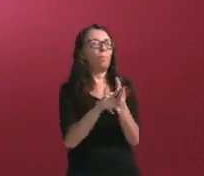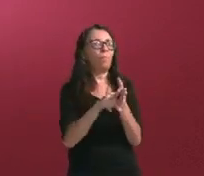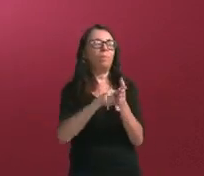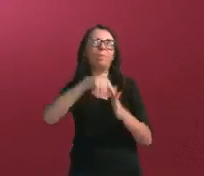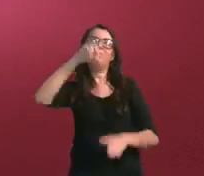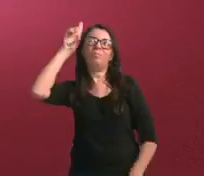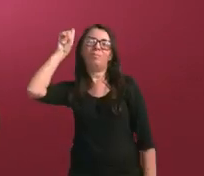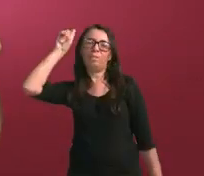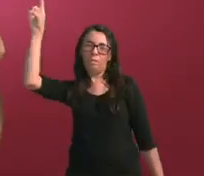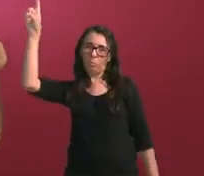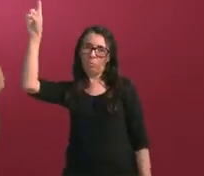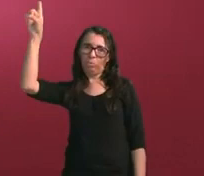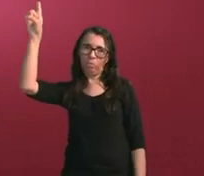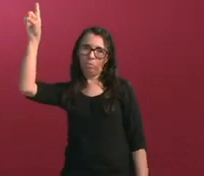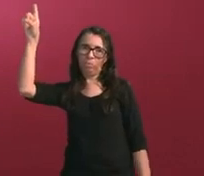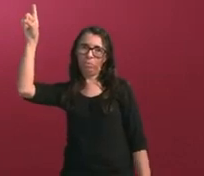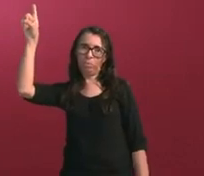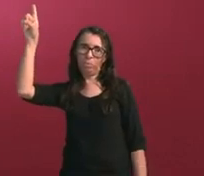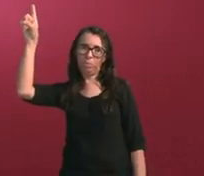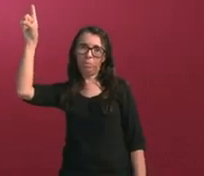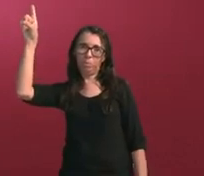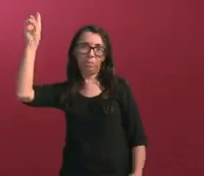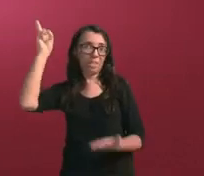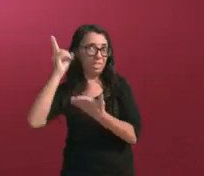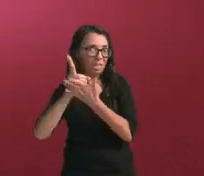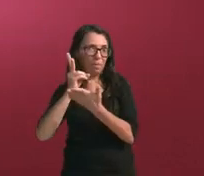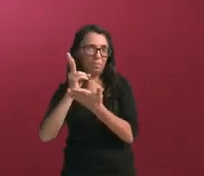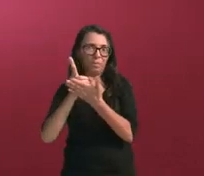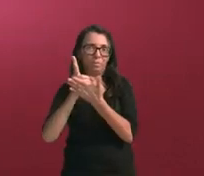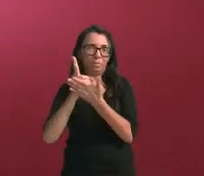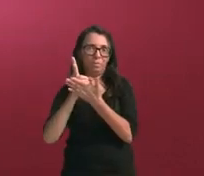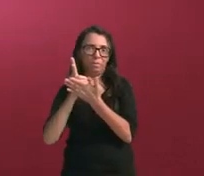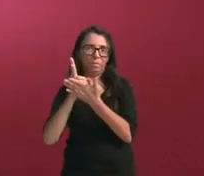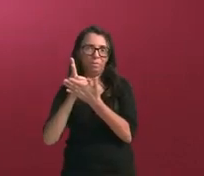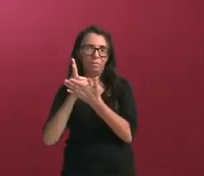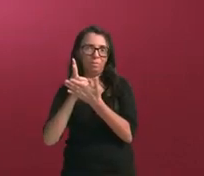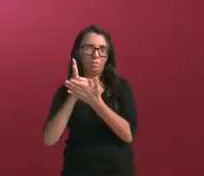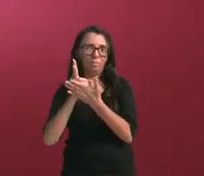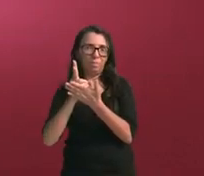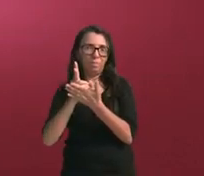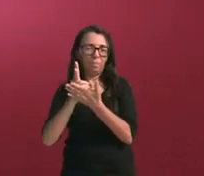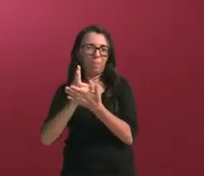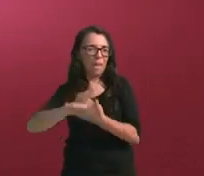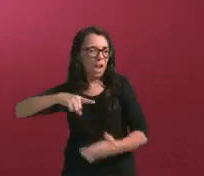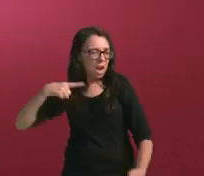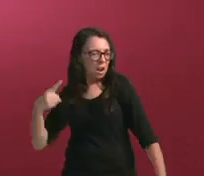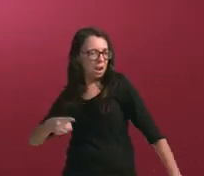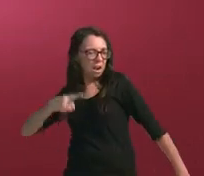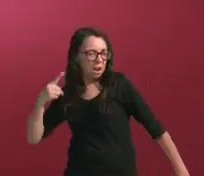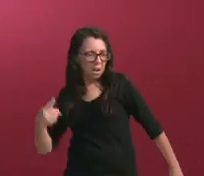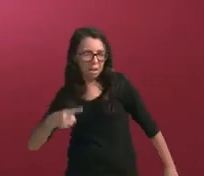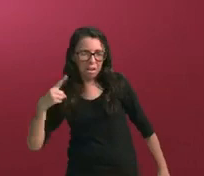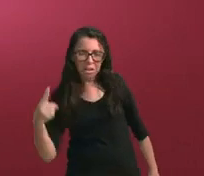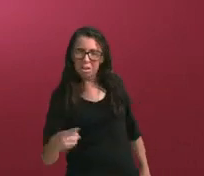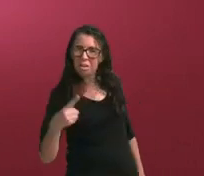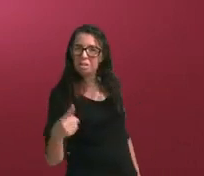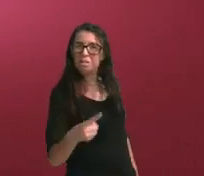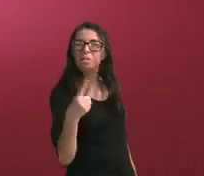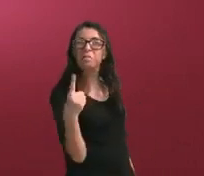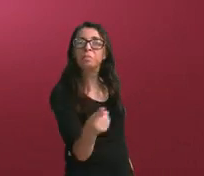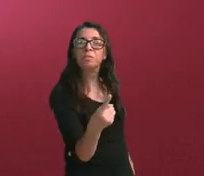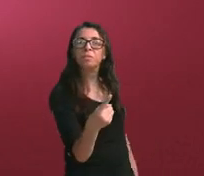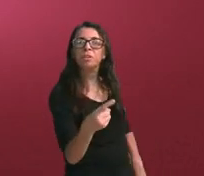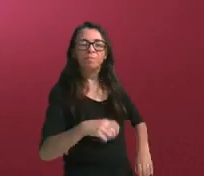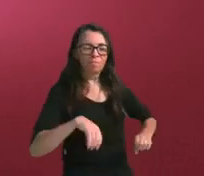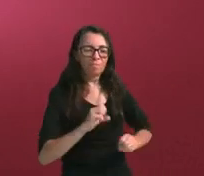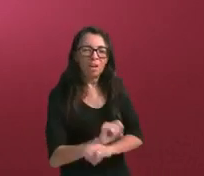e glorificando o seu nome a todo a glória deve ser dada a Deus. E fechando com